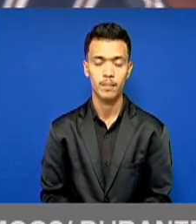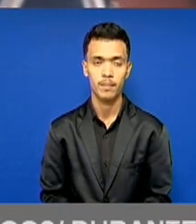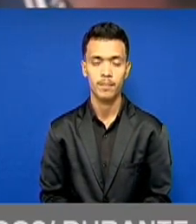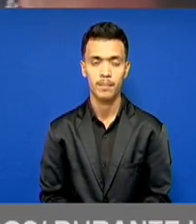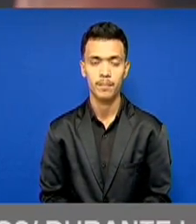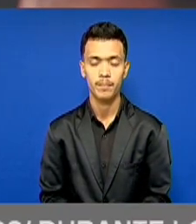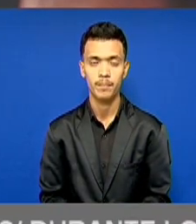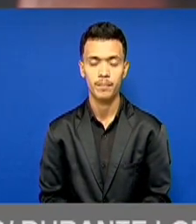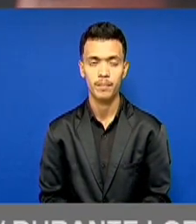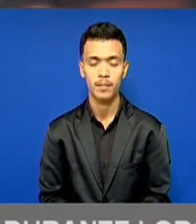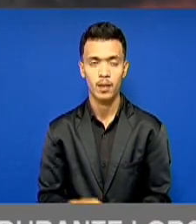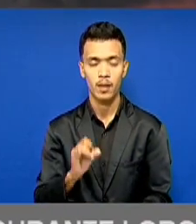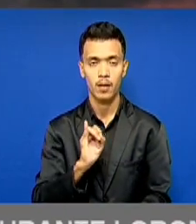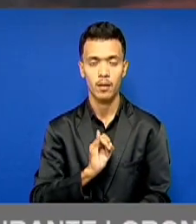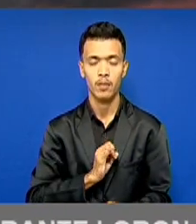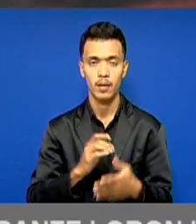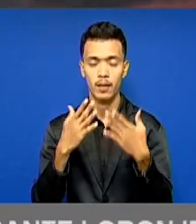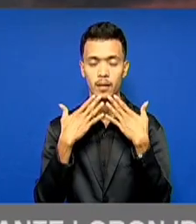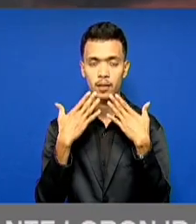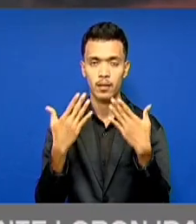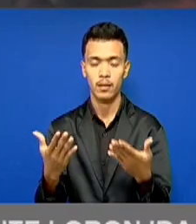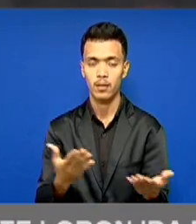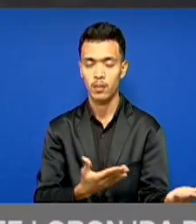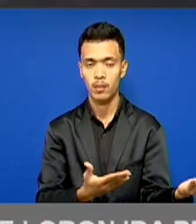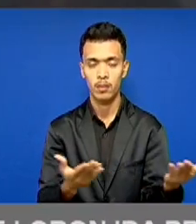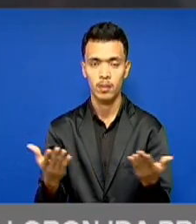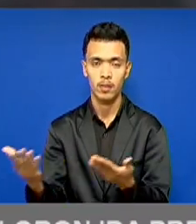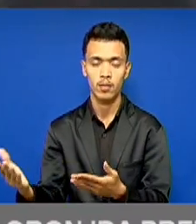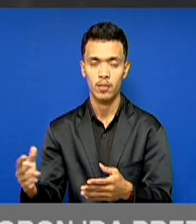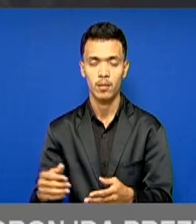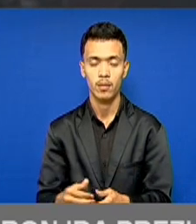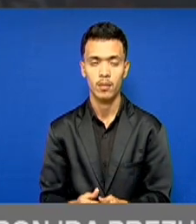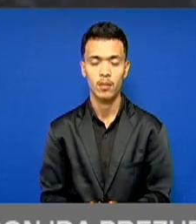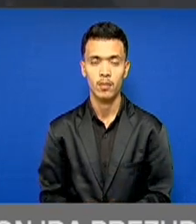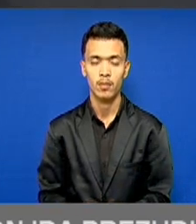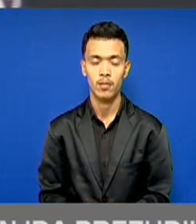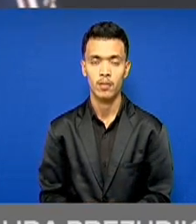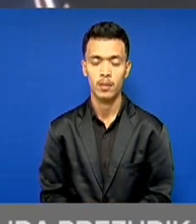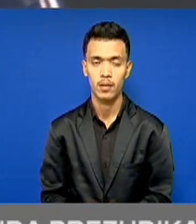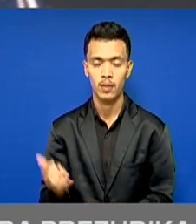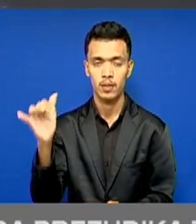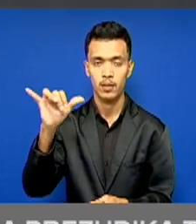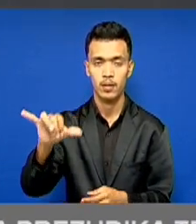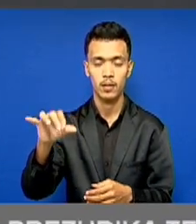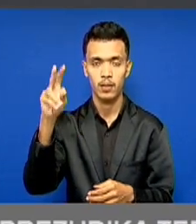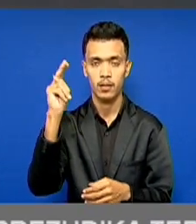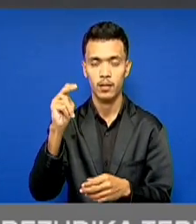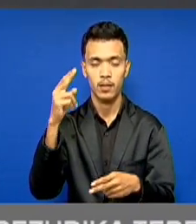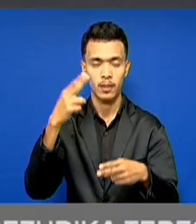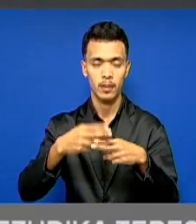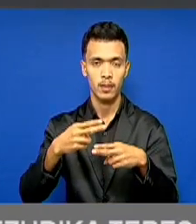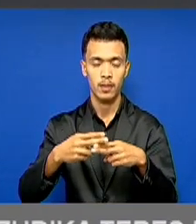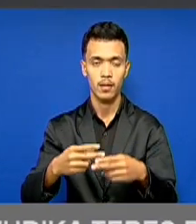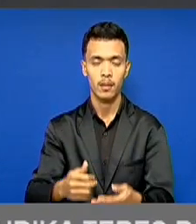Atanao Maurui. Hau agradece tebes, lori saudoso tomak, sirene nara, hau tane asi